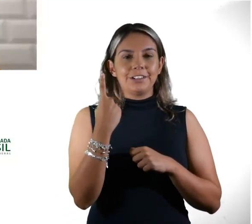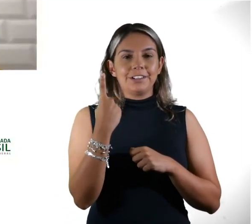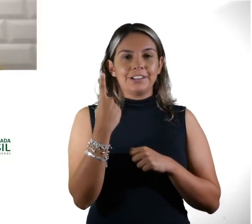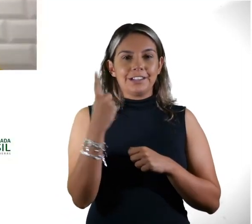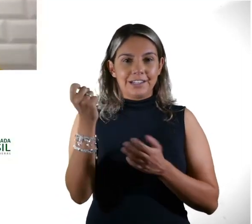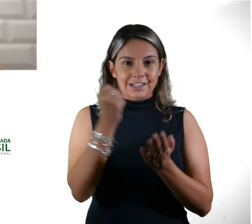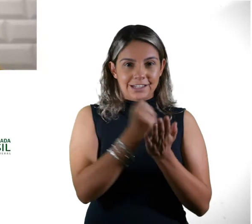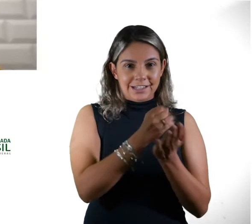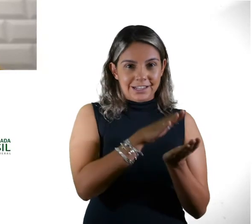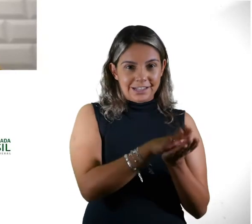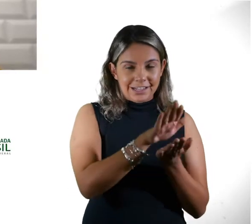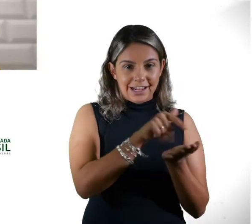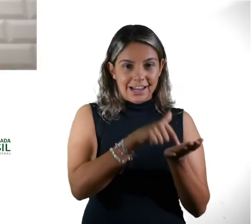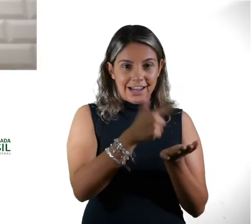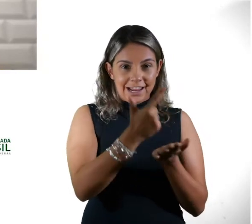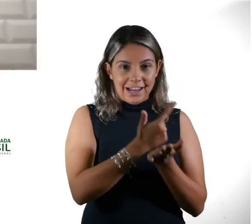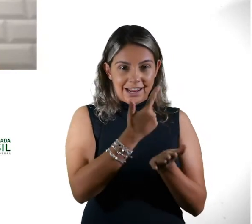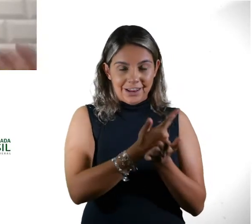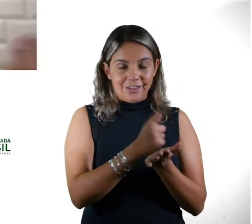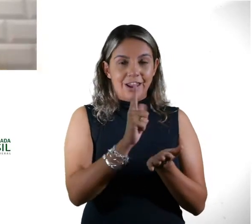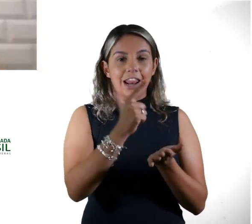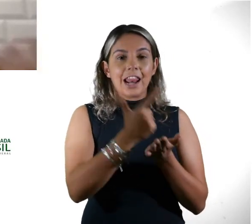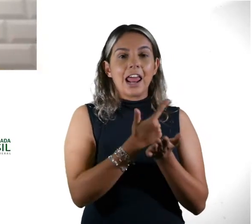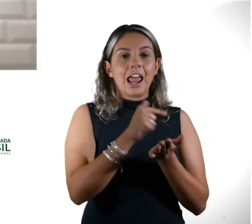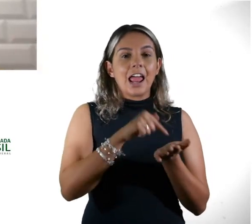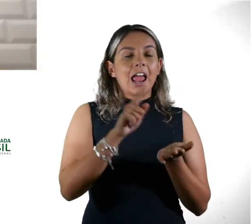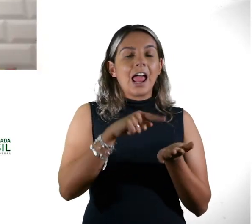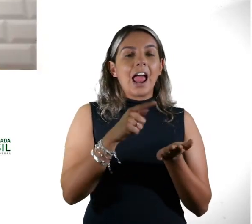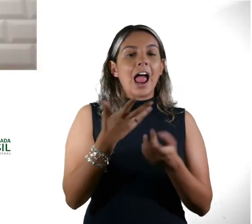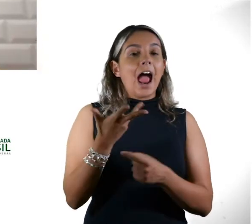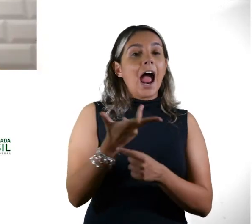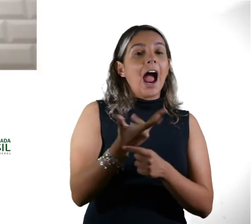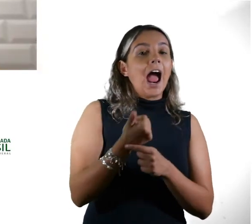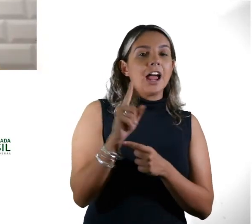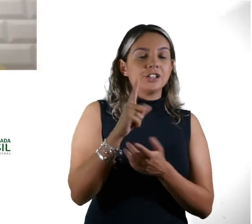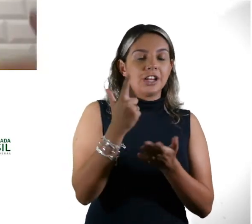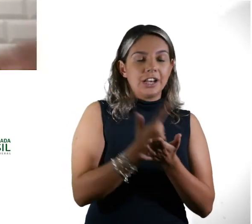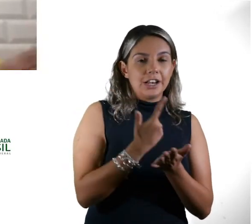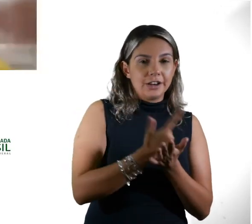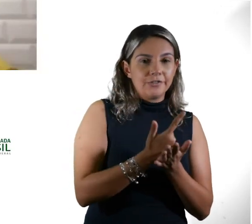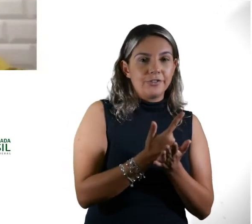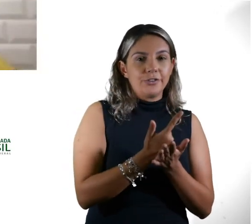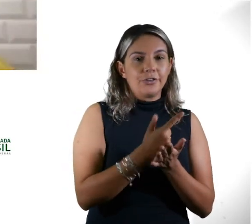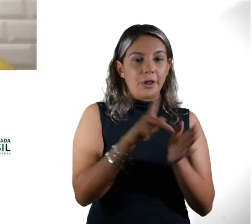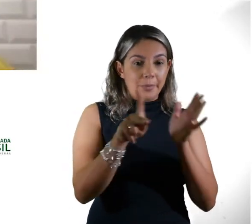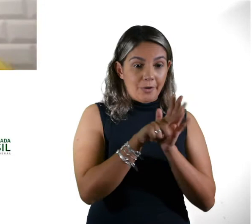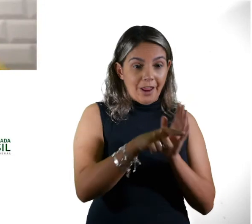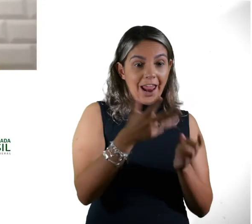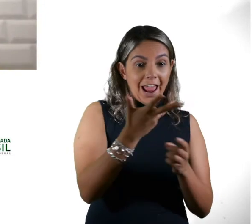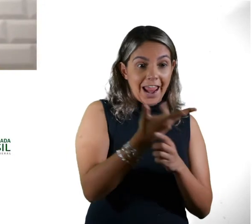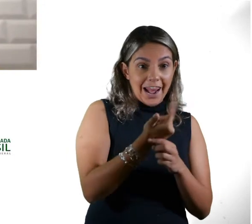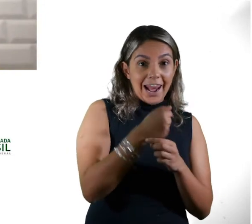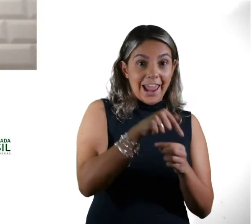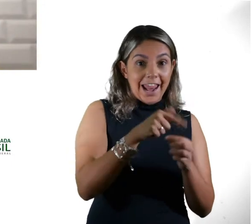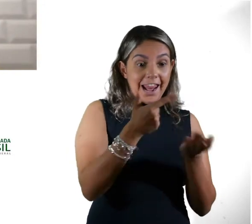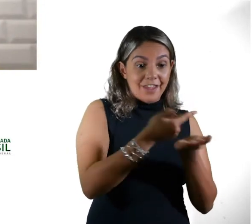uma editora de livros arte, não é livros de arte, são livros... O próprio livro é uma obra de arte, não